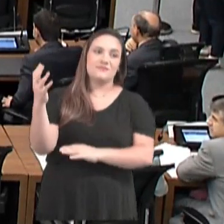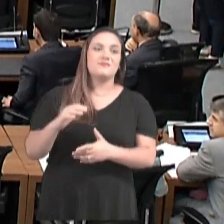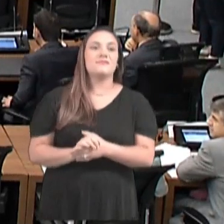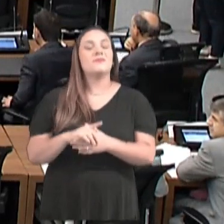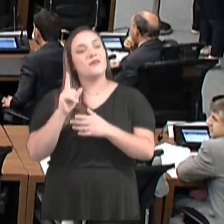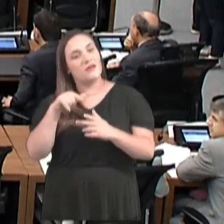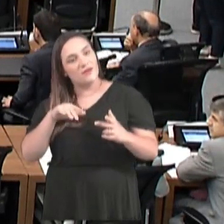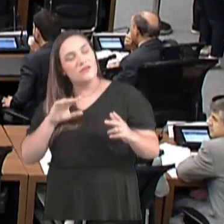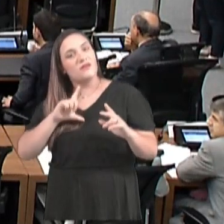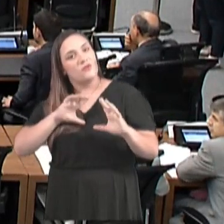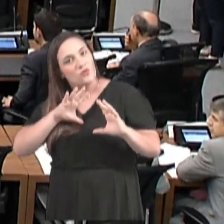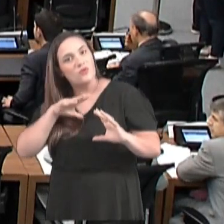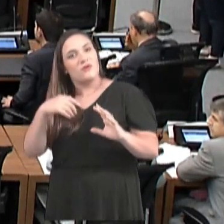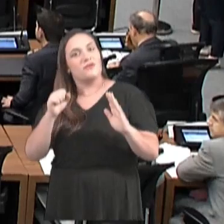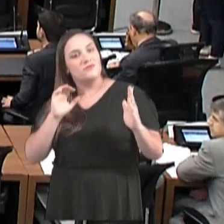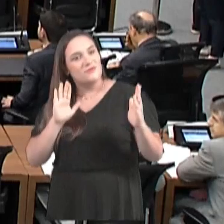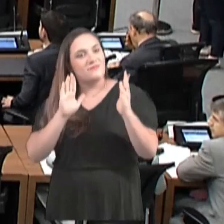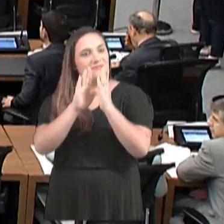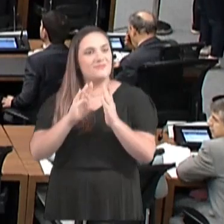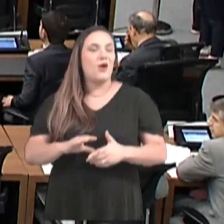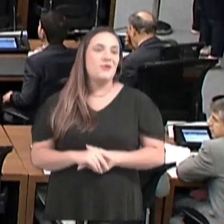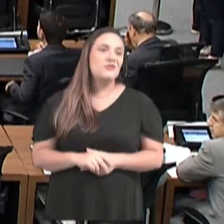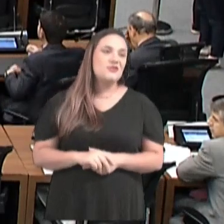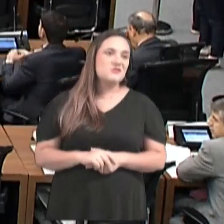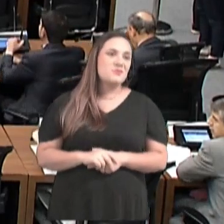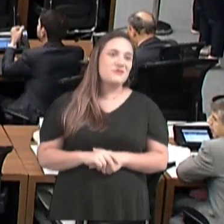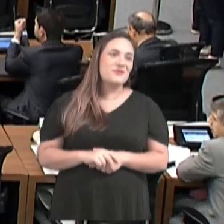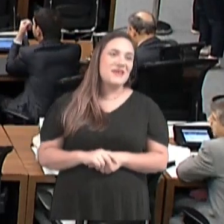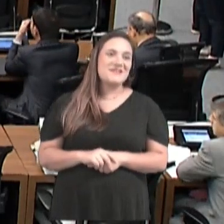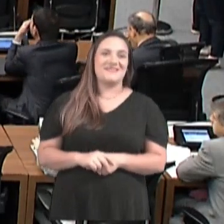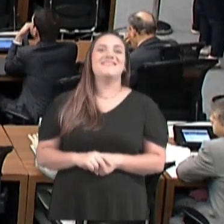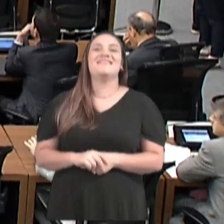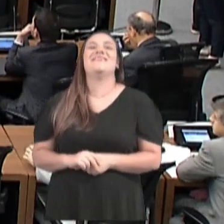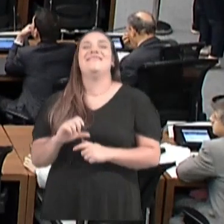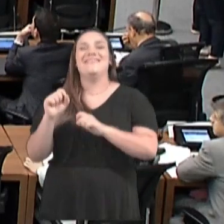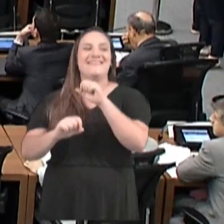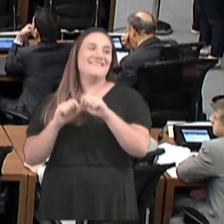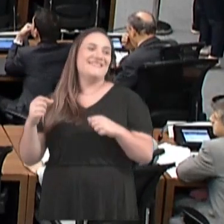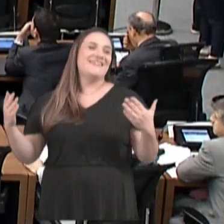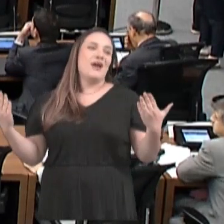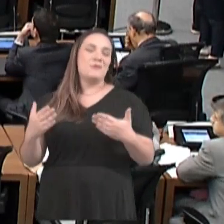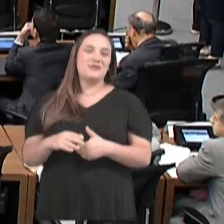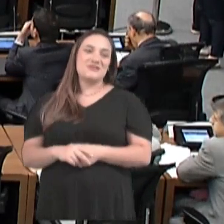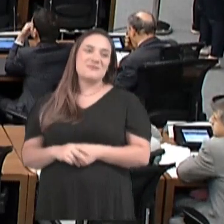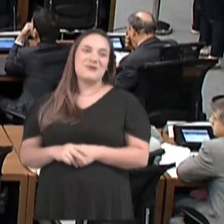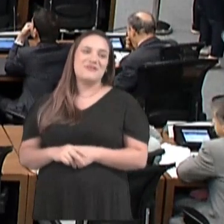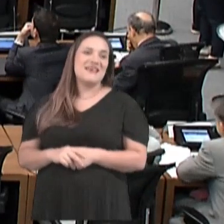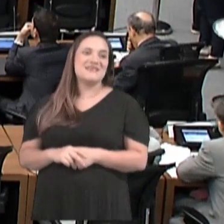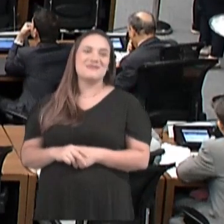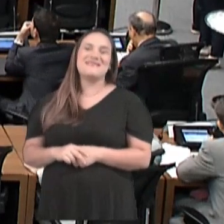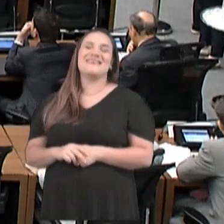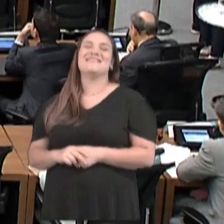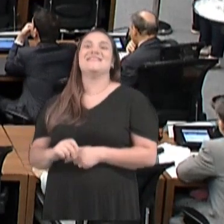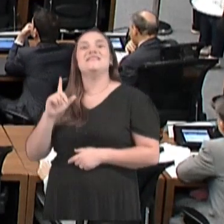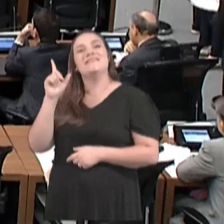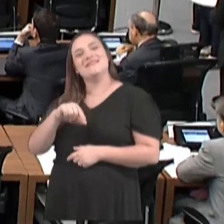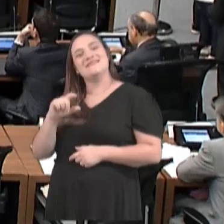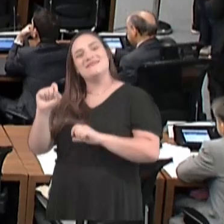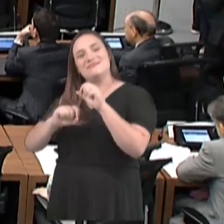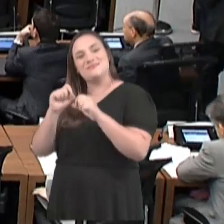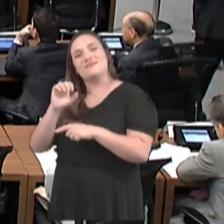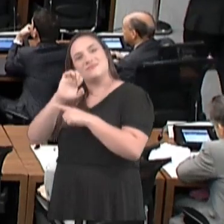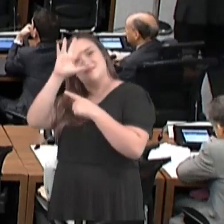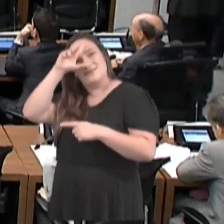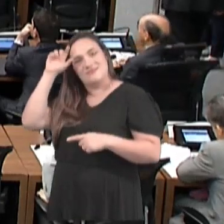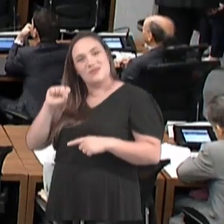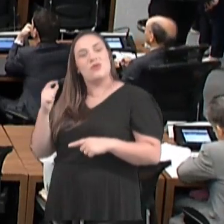o enfrentamento de questões centrais dentro desse Estado, que fazem hoje com que o Mato Grosso do Sul seja o Estado que mais invista per